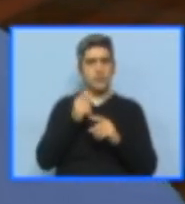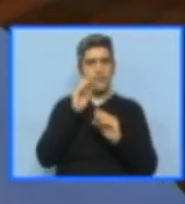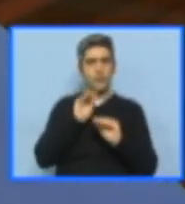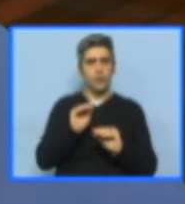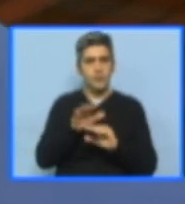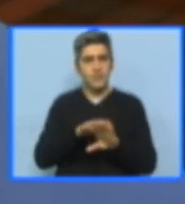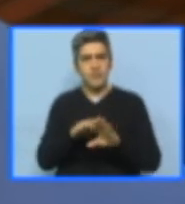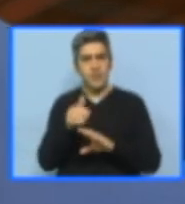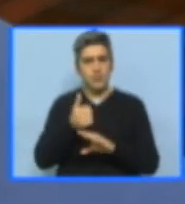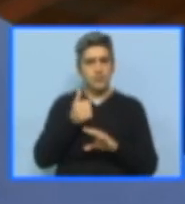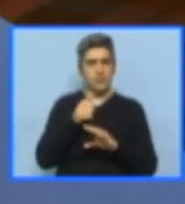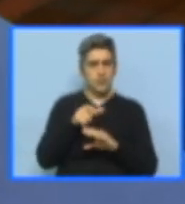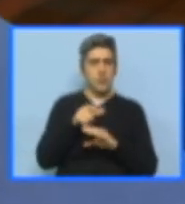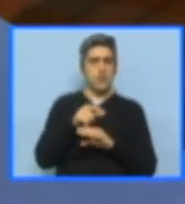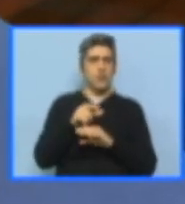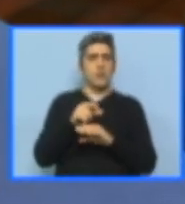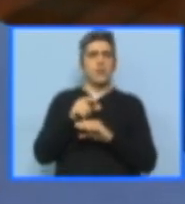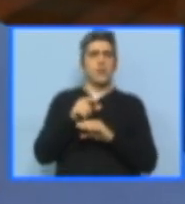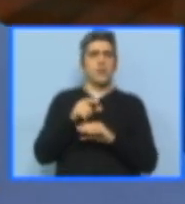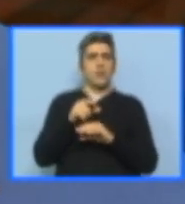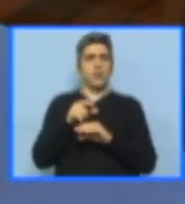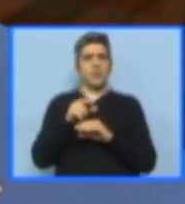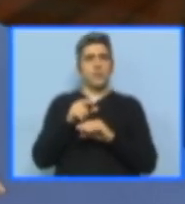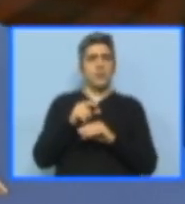formação dos